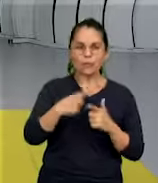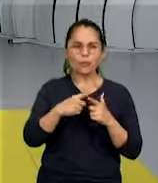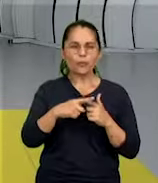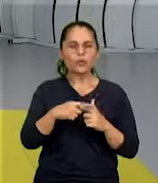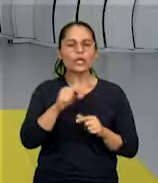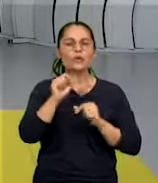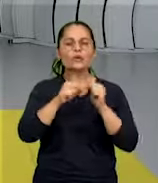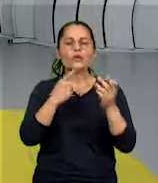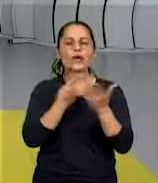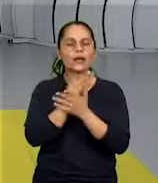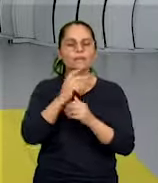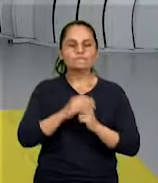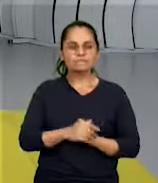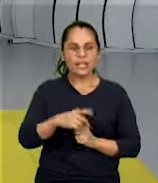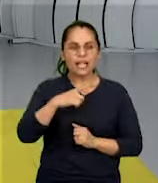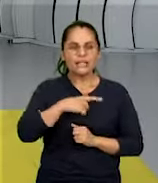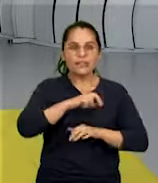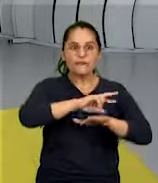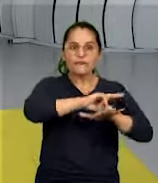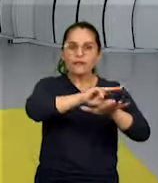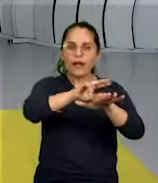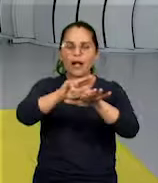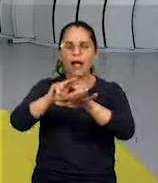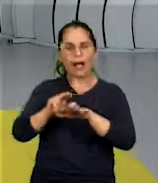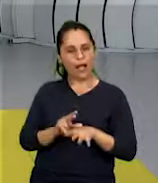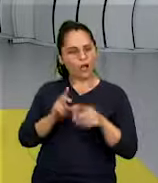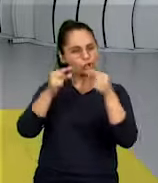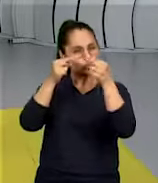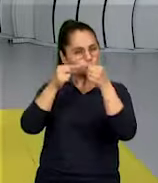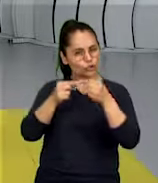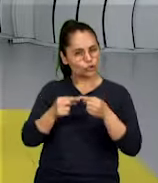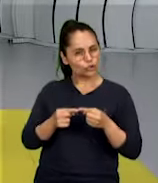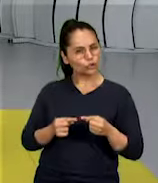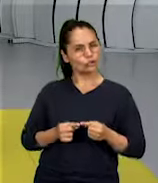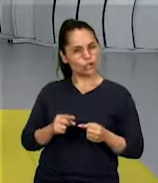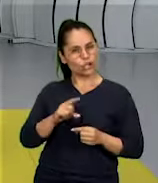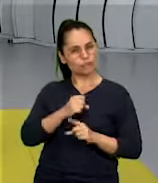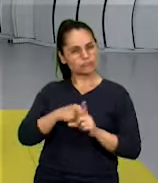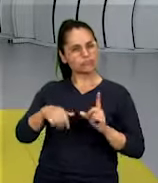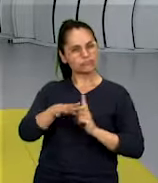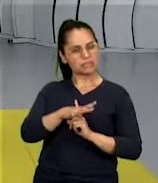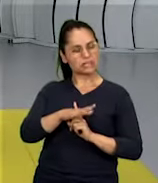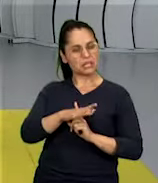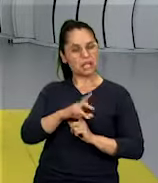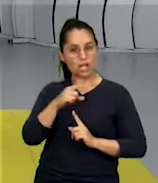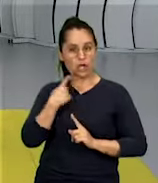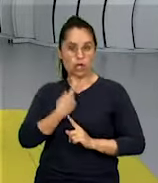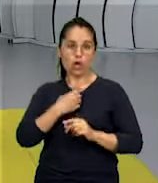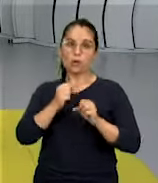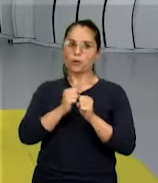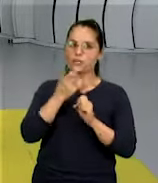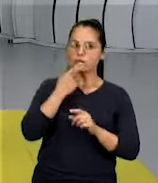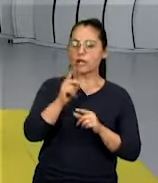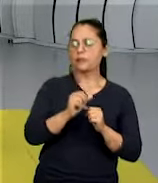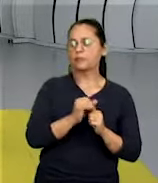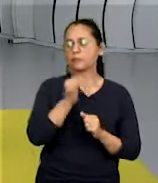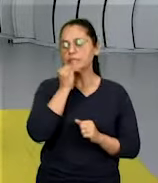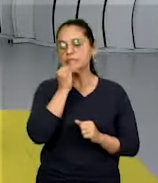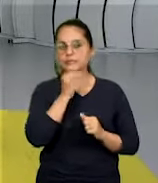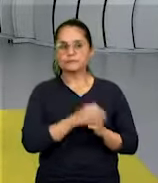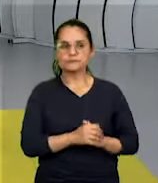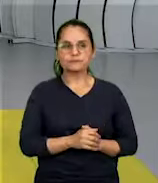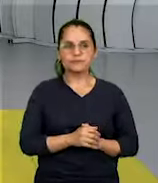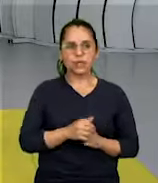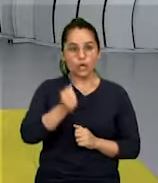que acontece? Existem muitos ritos de passagem na nossa sociedade. A gente pode falar, por exemplo,